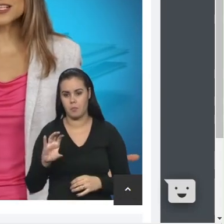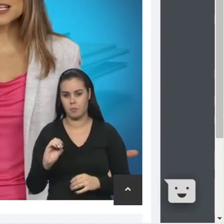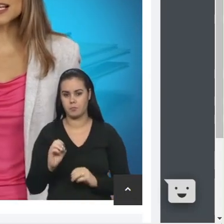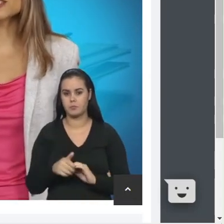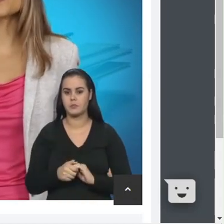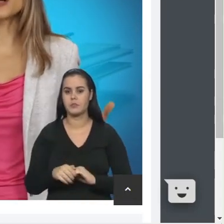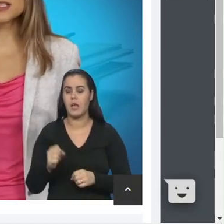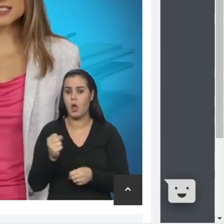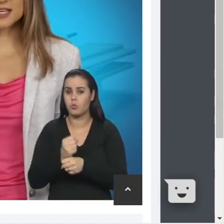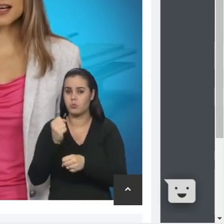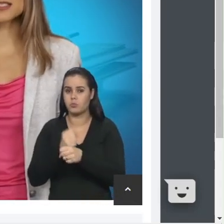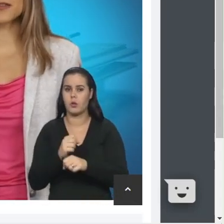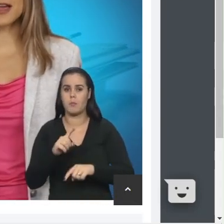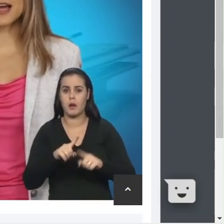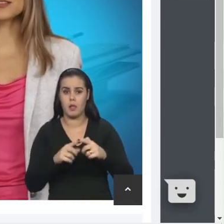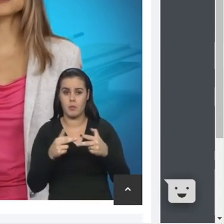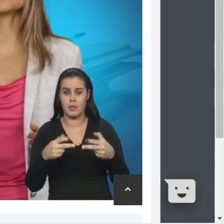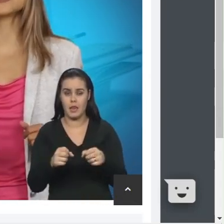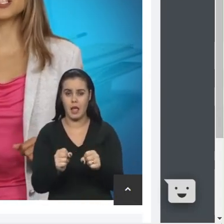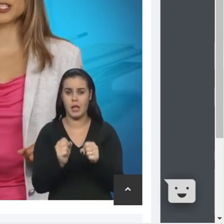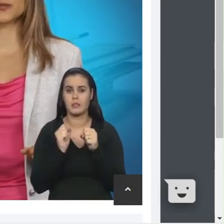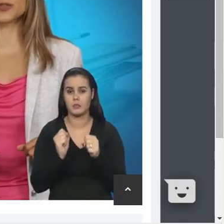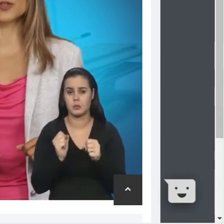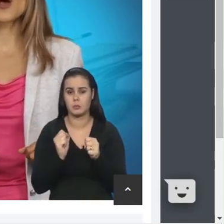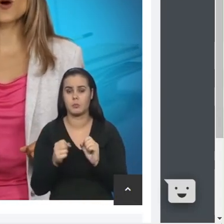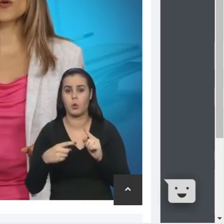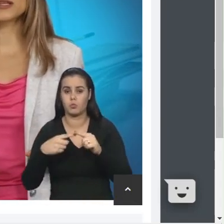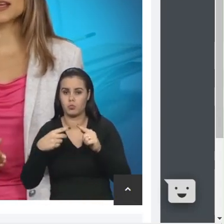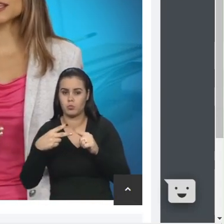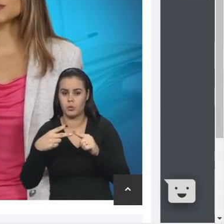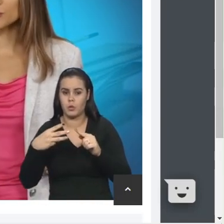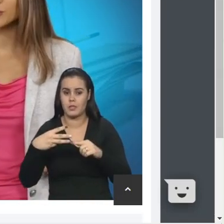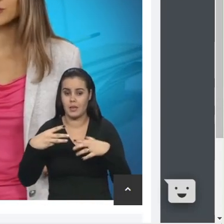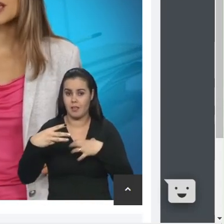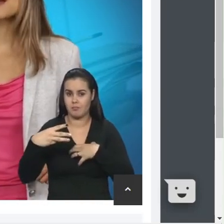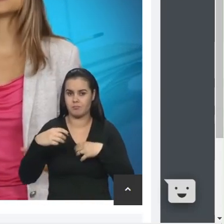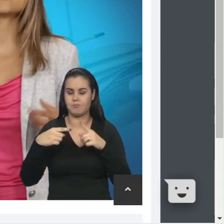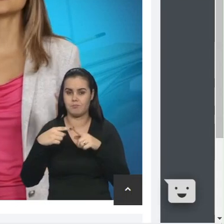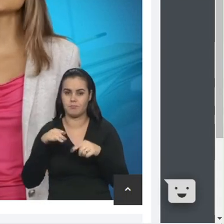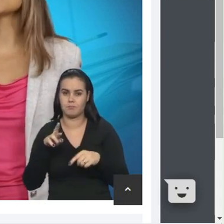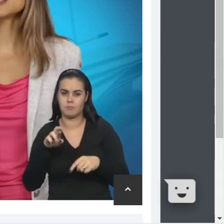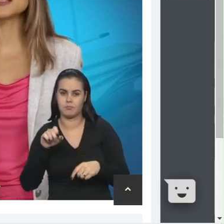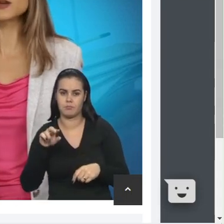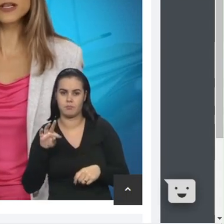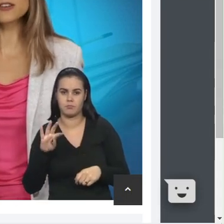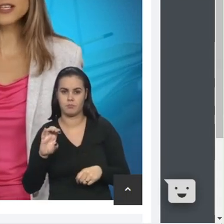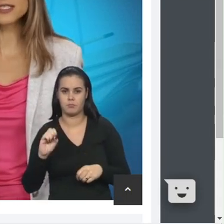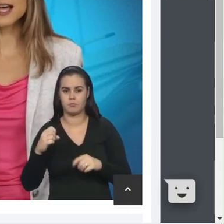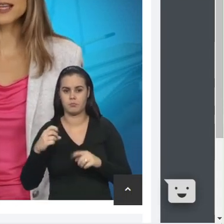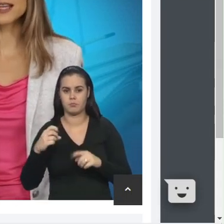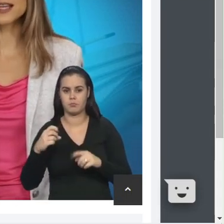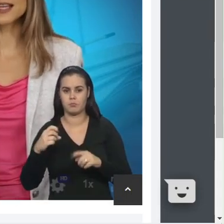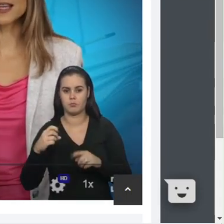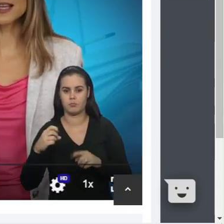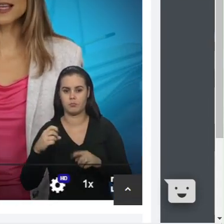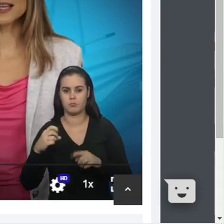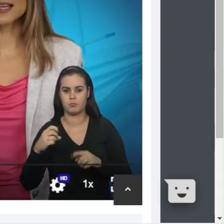materiais utilizados podem ser classificados em 3 tipos, como materiais brutos, materiais de fabricação padronizada